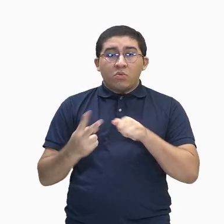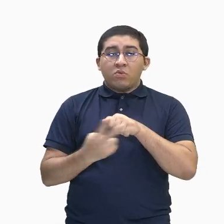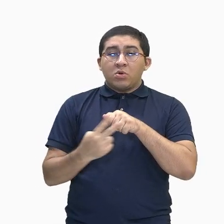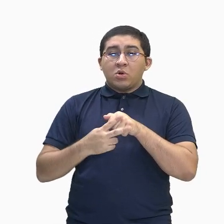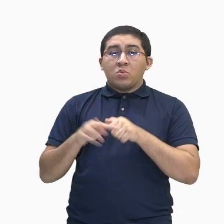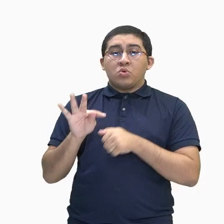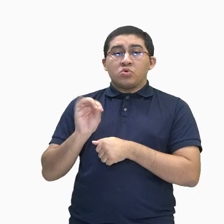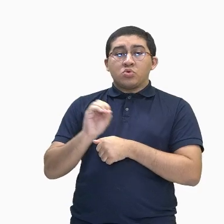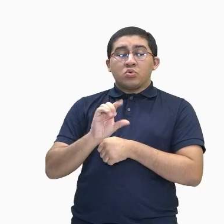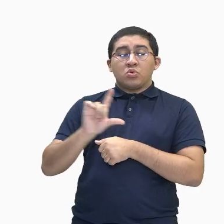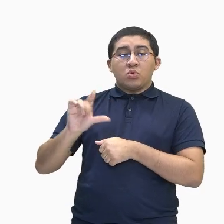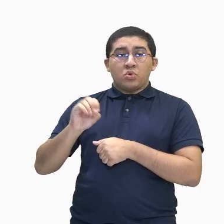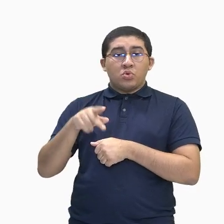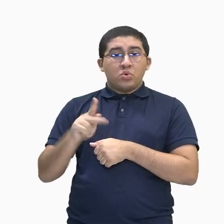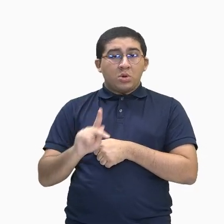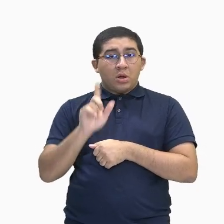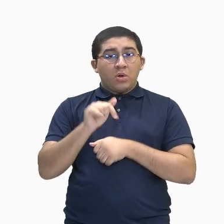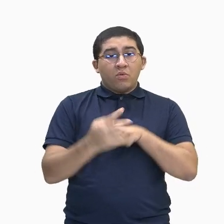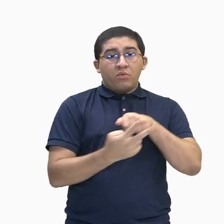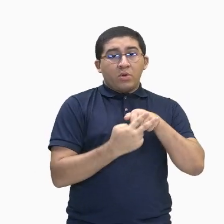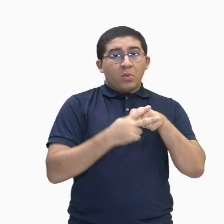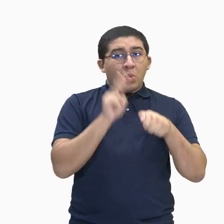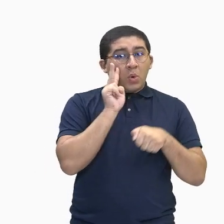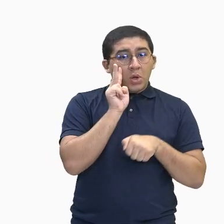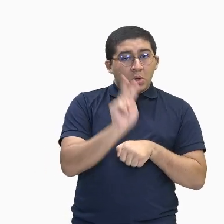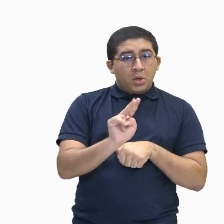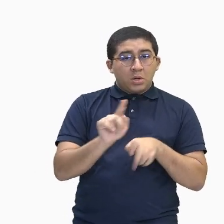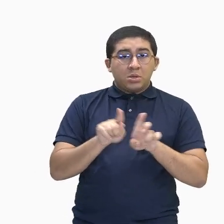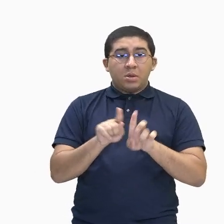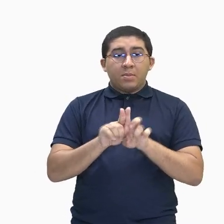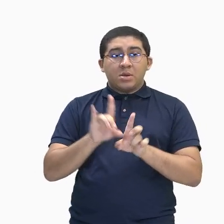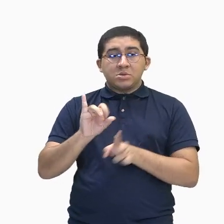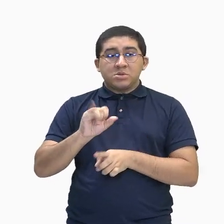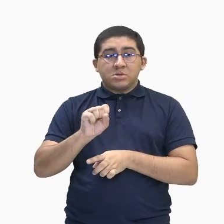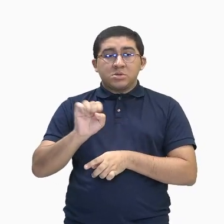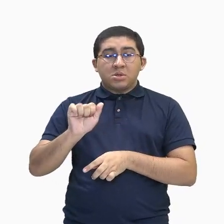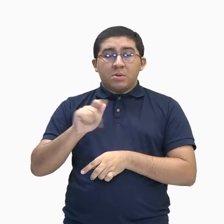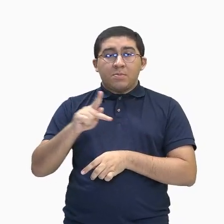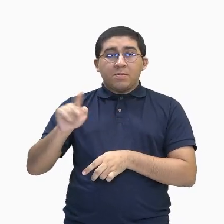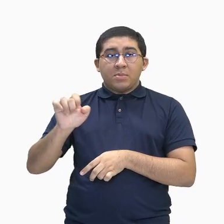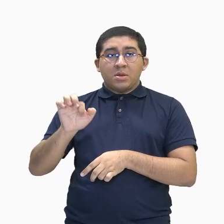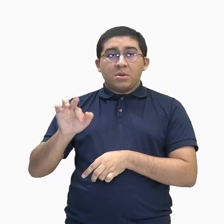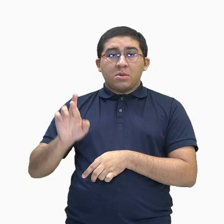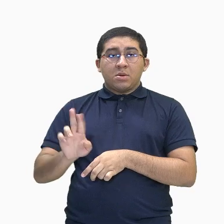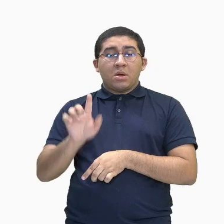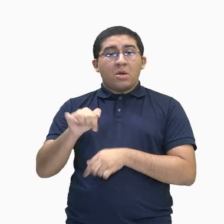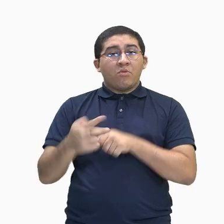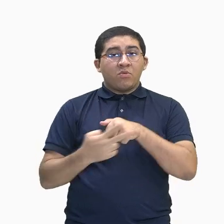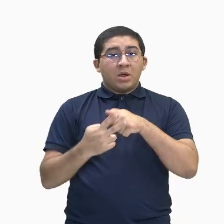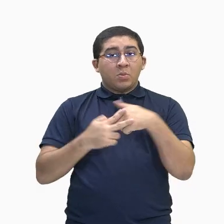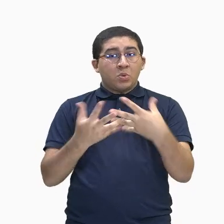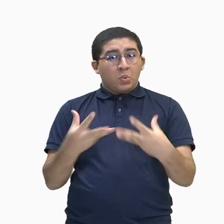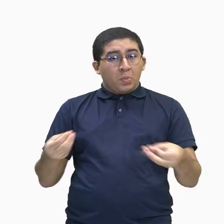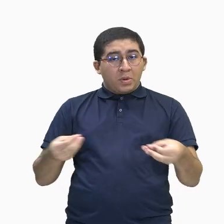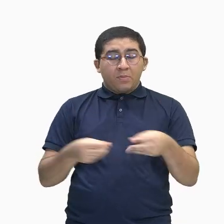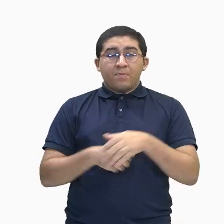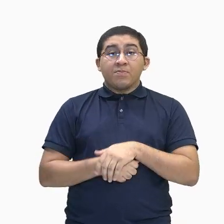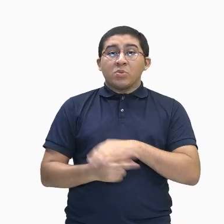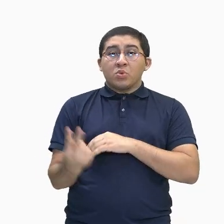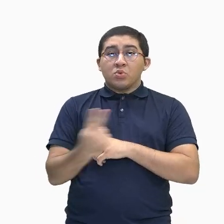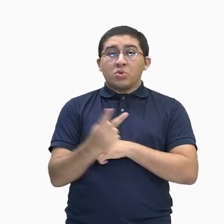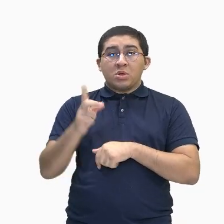look, que é o verbo olhar, e disappear, que é o verbo desaparecer. Os dois são